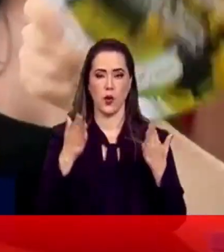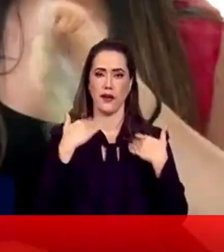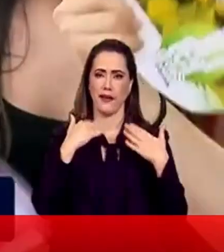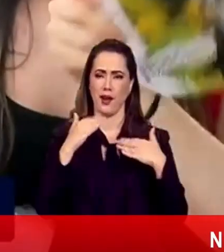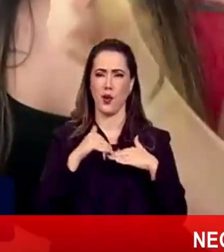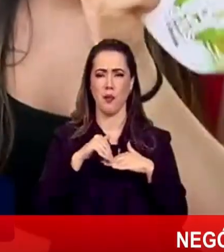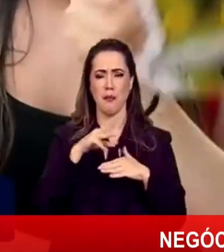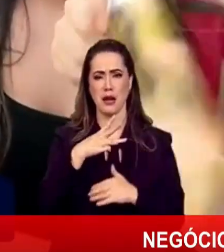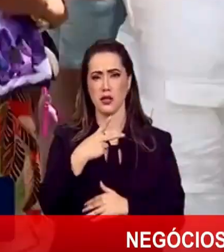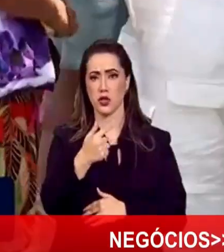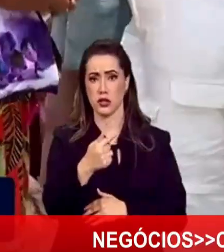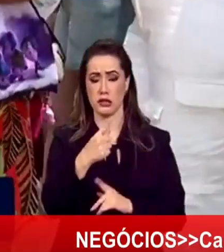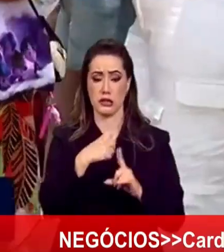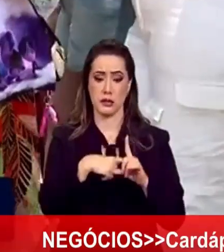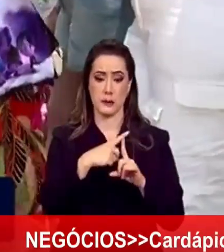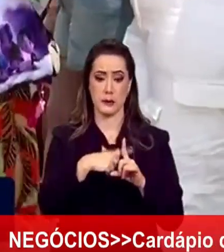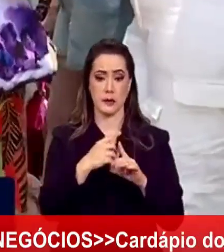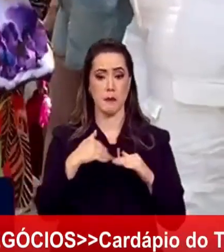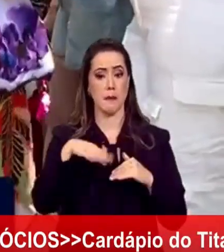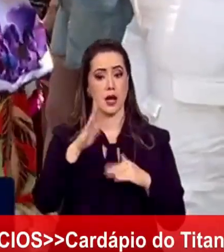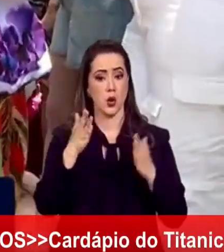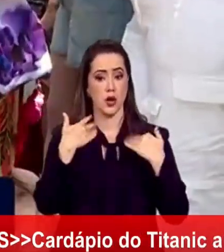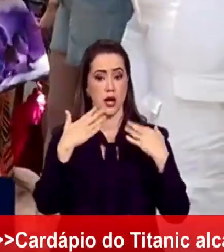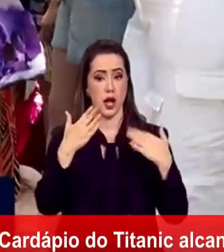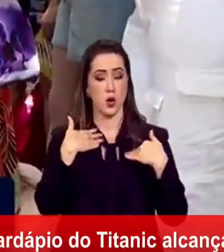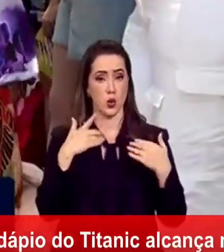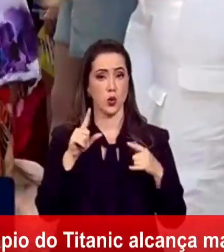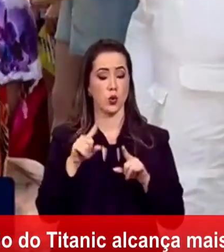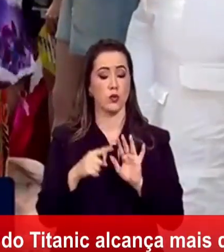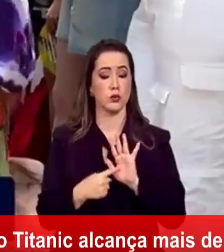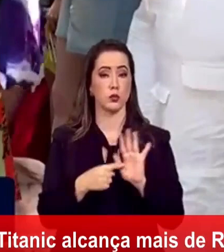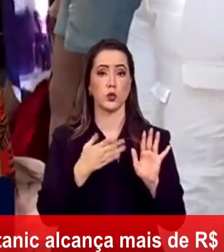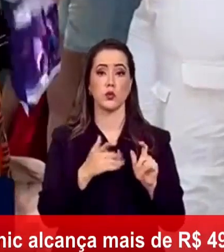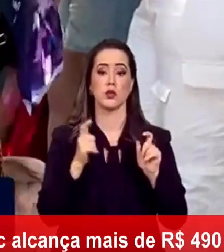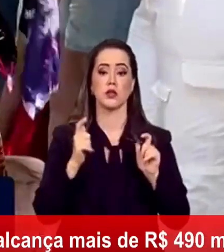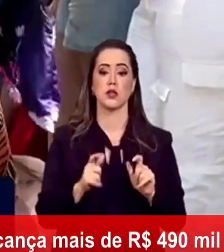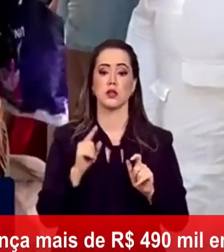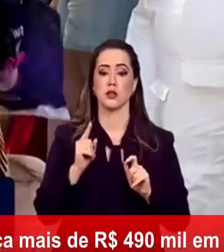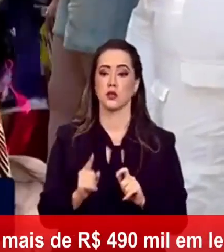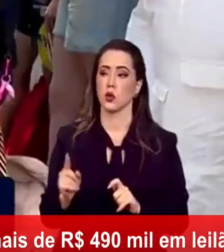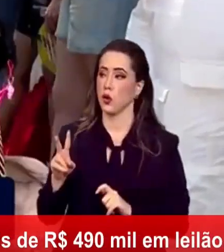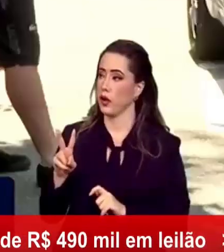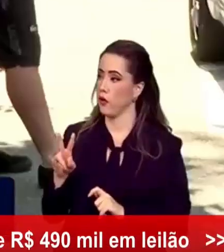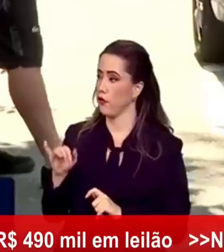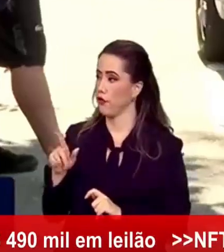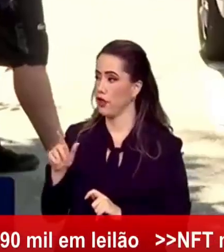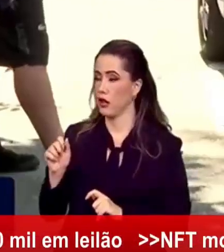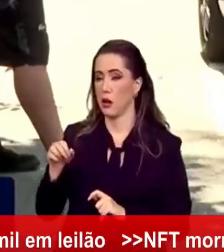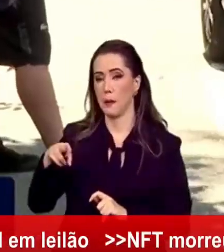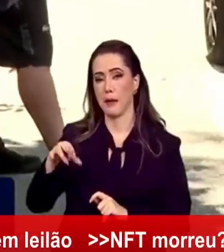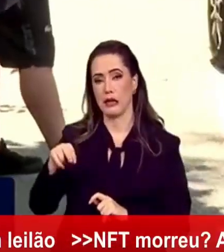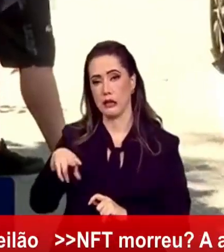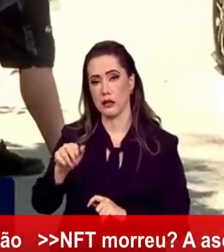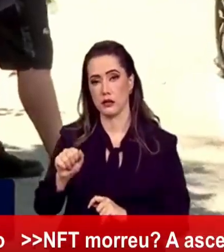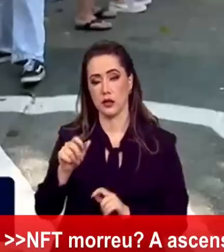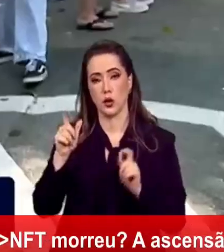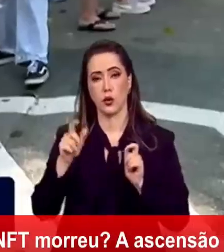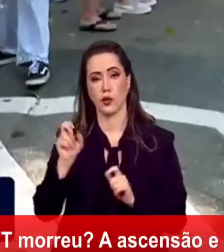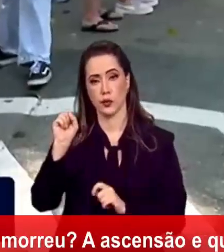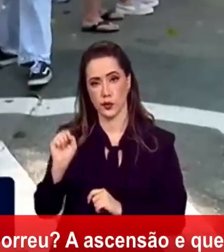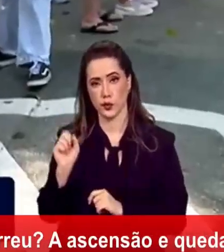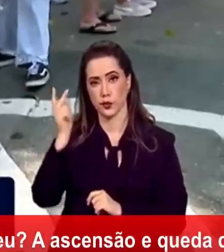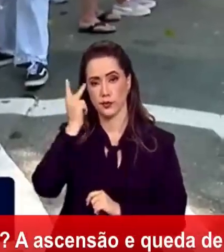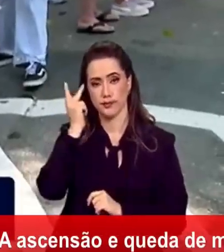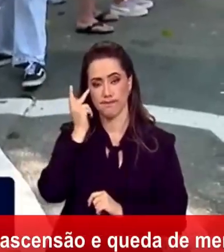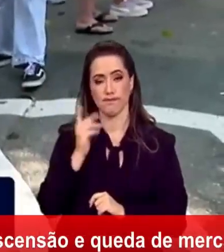dos 37 graus, com a maior temperatura sendo registrada no bairro da Vila Mariana, zona sul da cidade,